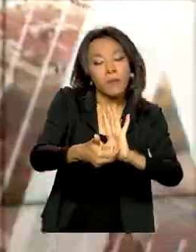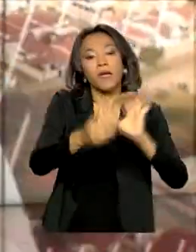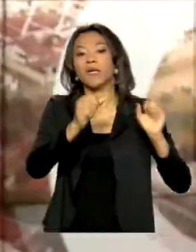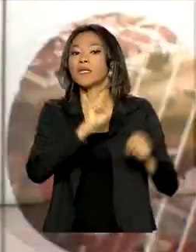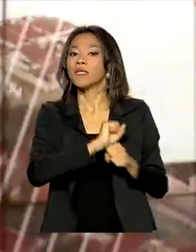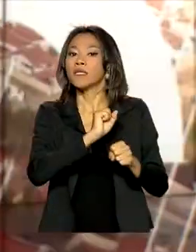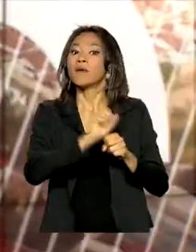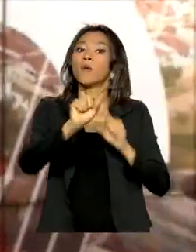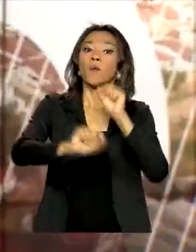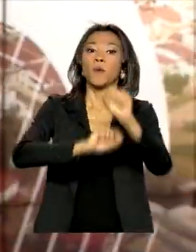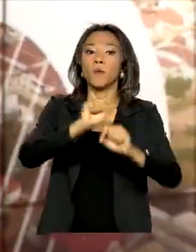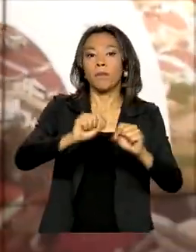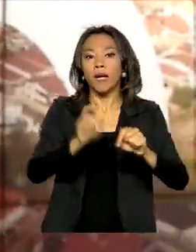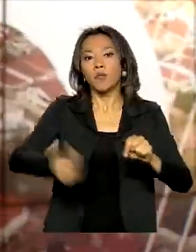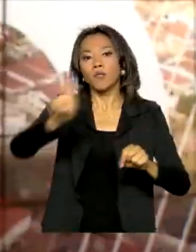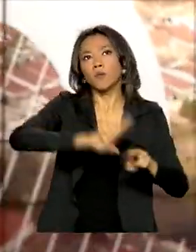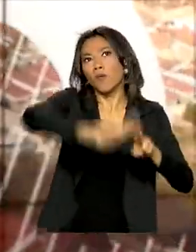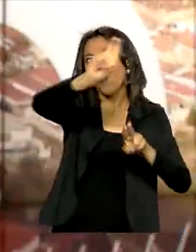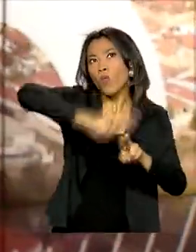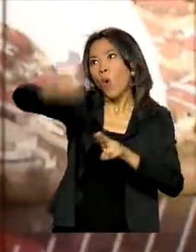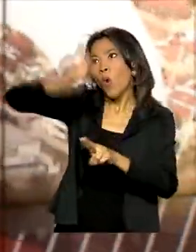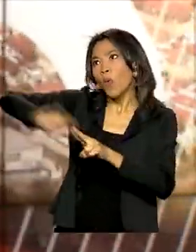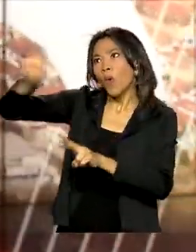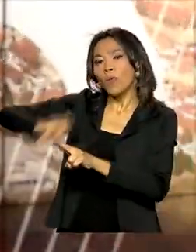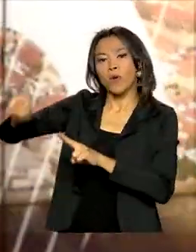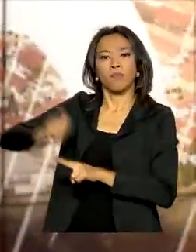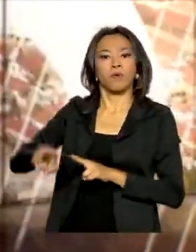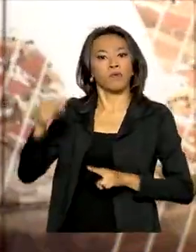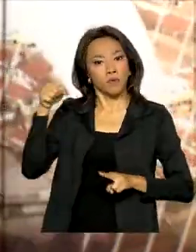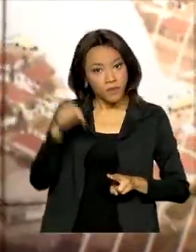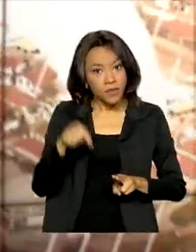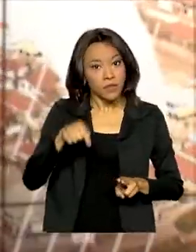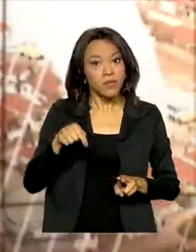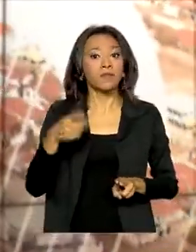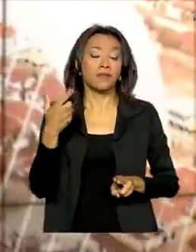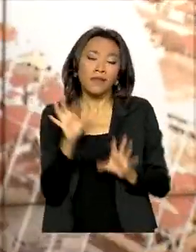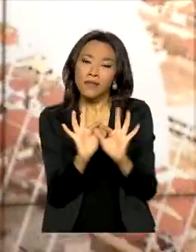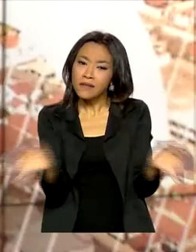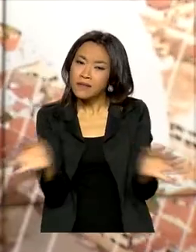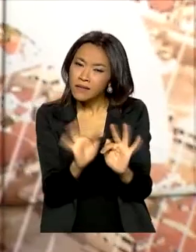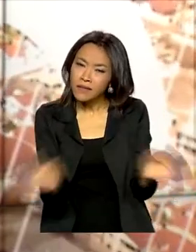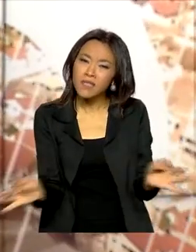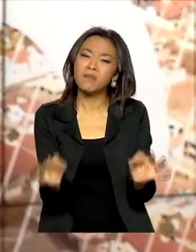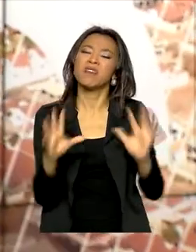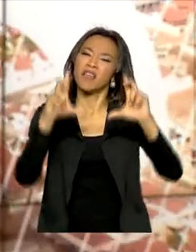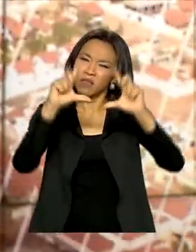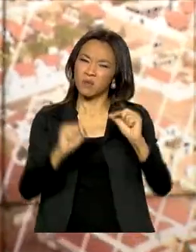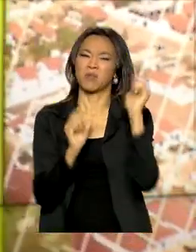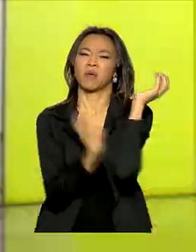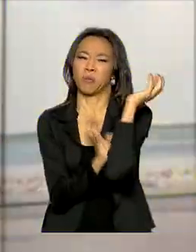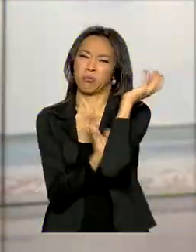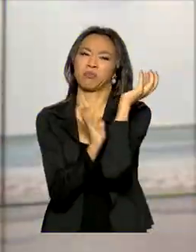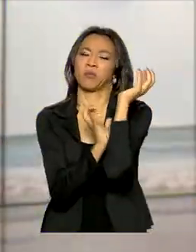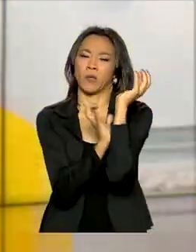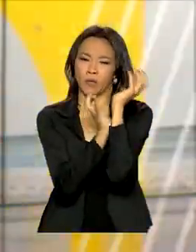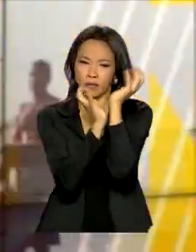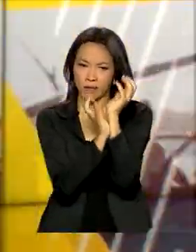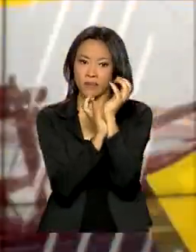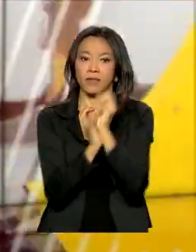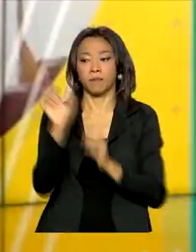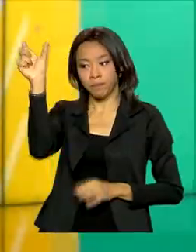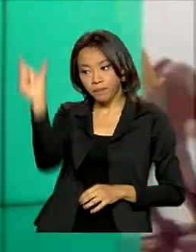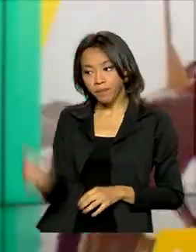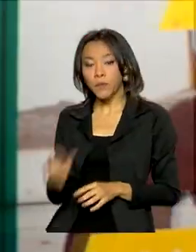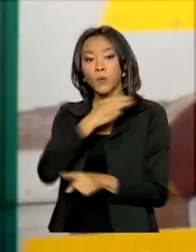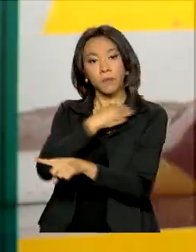possibilita explorar as ferrovias por meio de autorização, um processo mais simples e menos burocrático. Segundo Tarcísio de